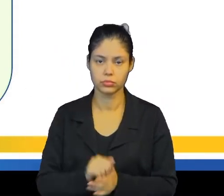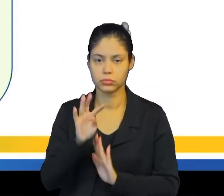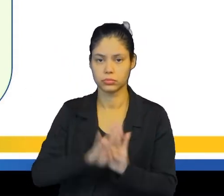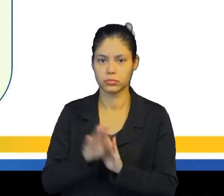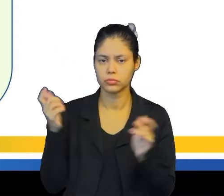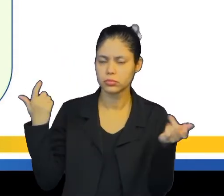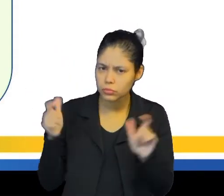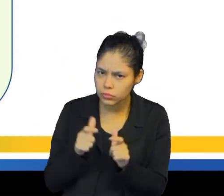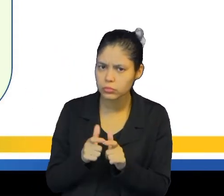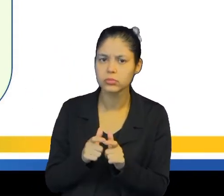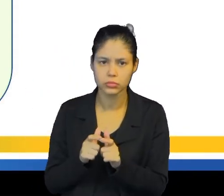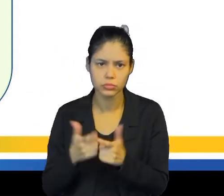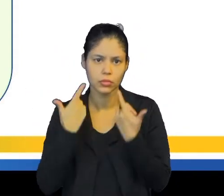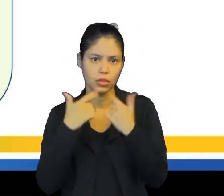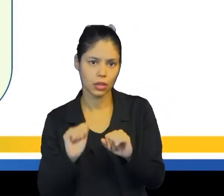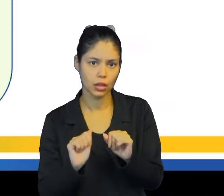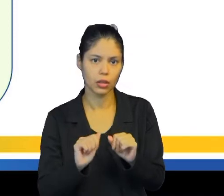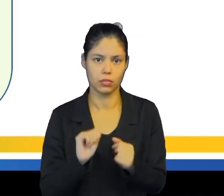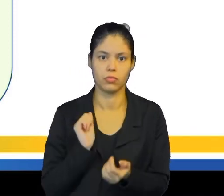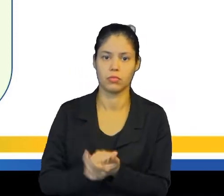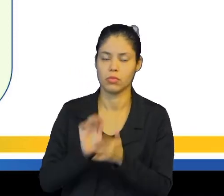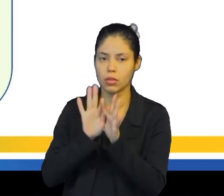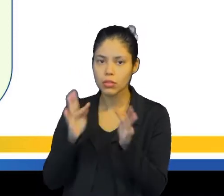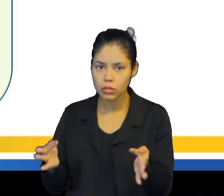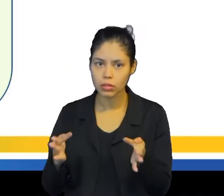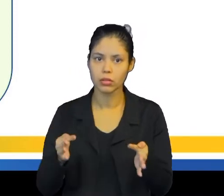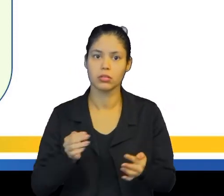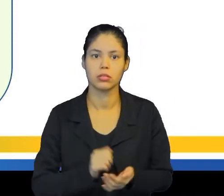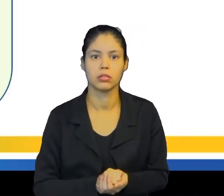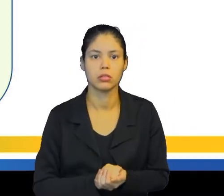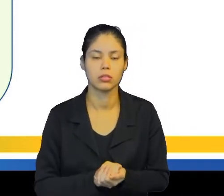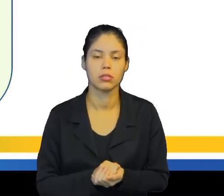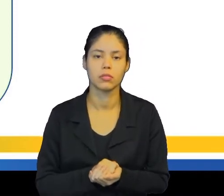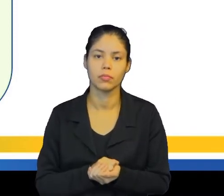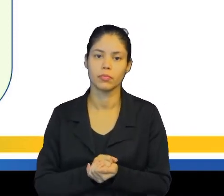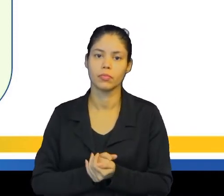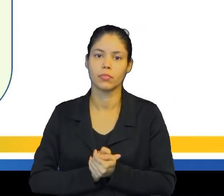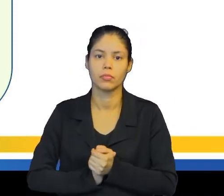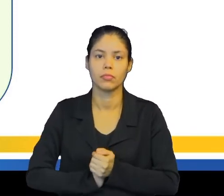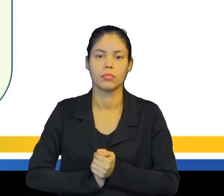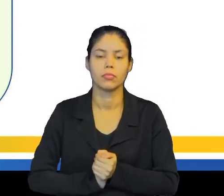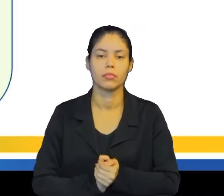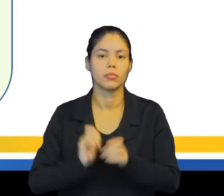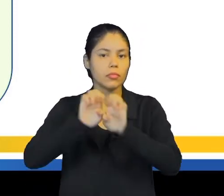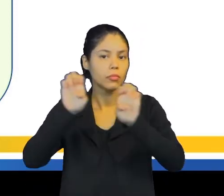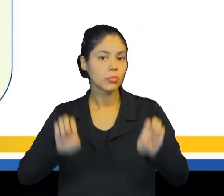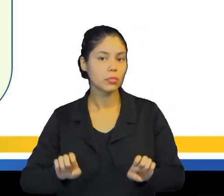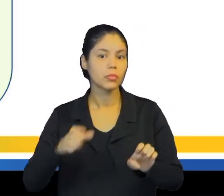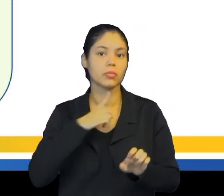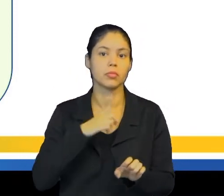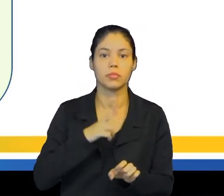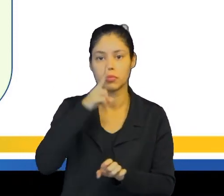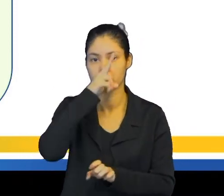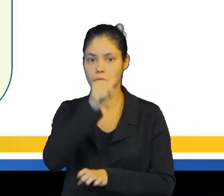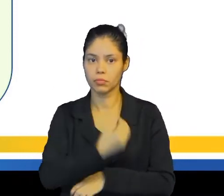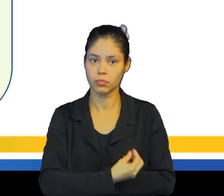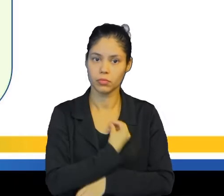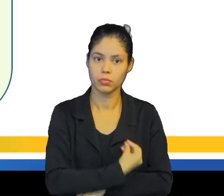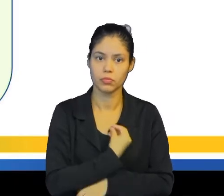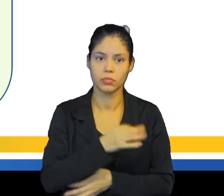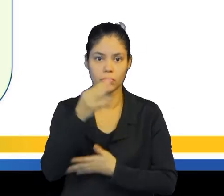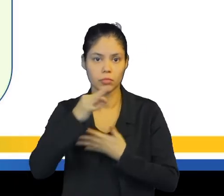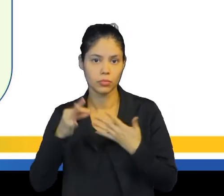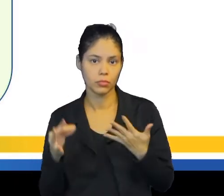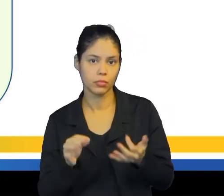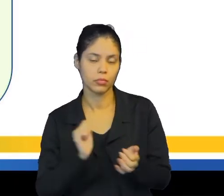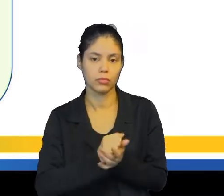momento. É um texto de curto tamanho, com linguagem concisa e assertiva. Em sua estrutura, há forte presença do